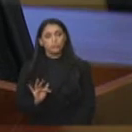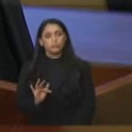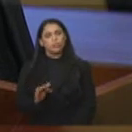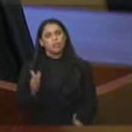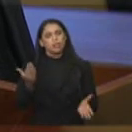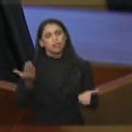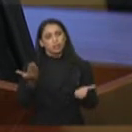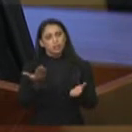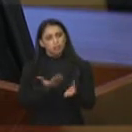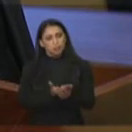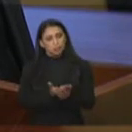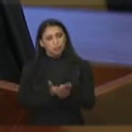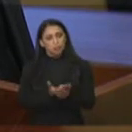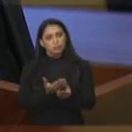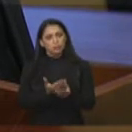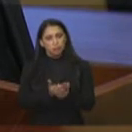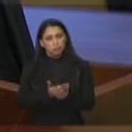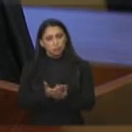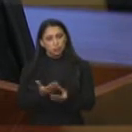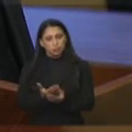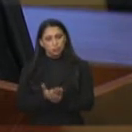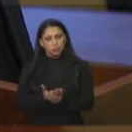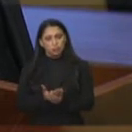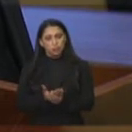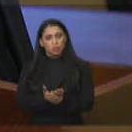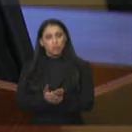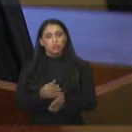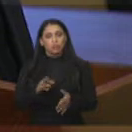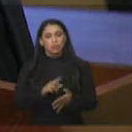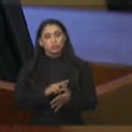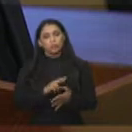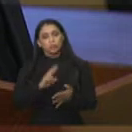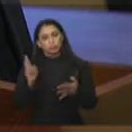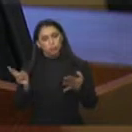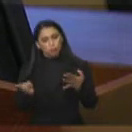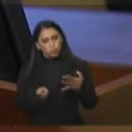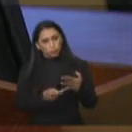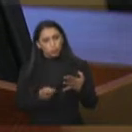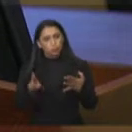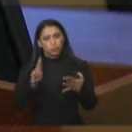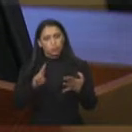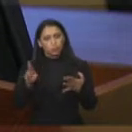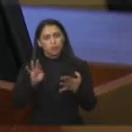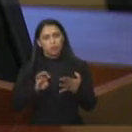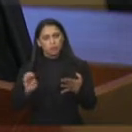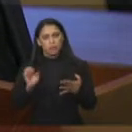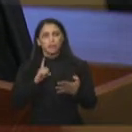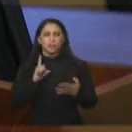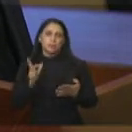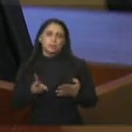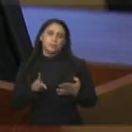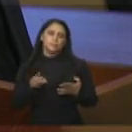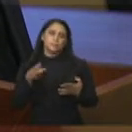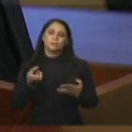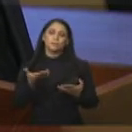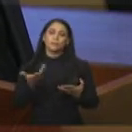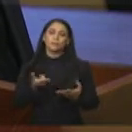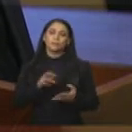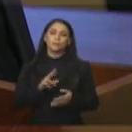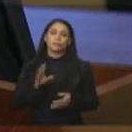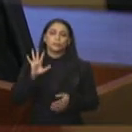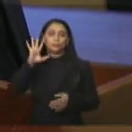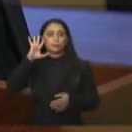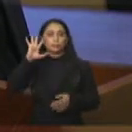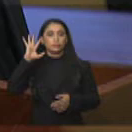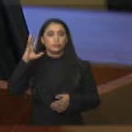ações originárias e o próprio recurso extraordinário não parecem, as mais das vezes, capazes de